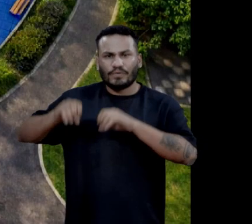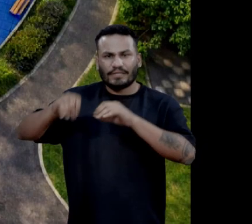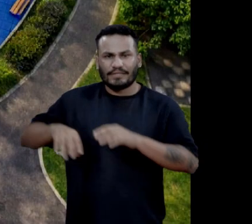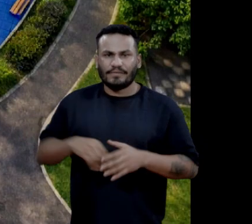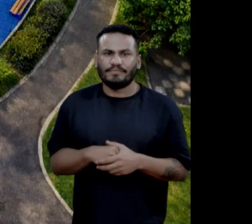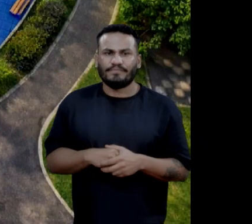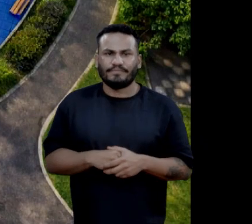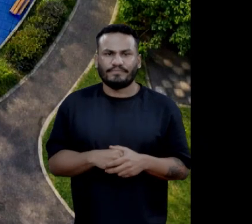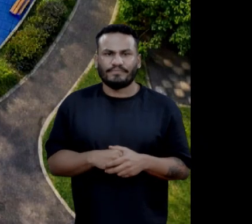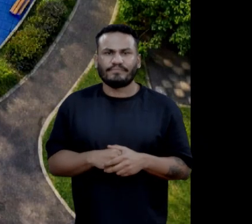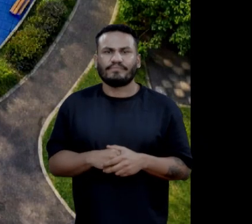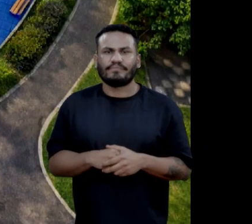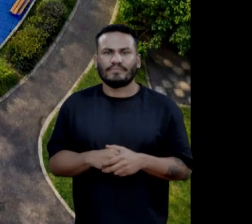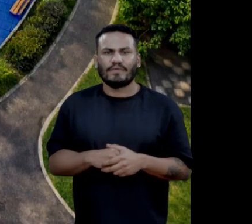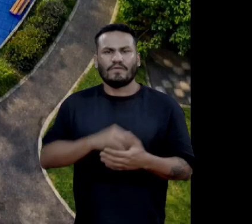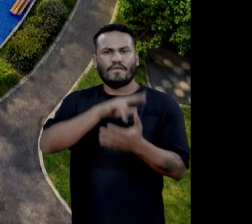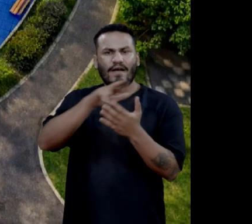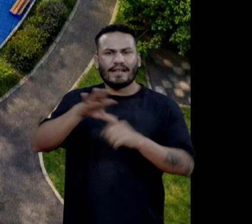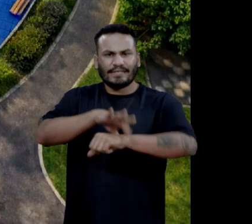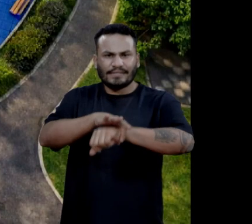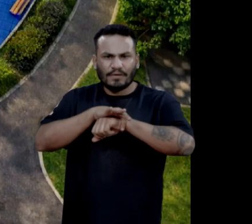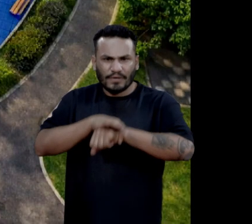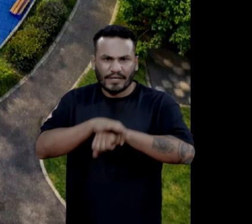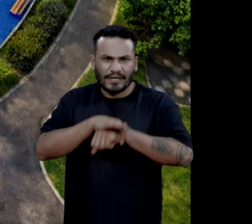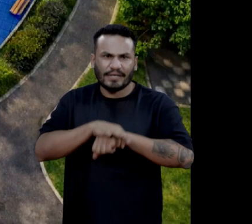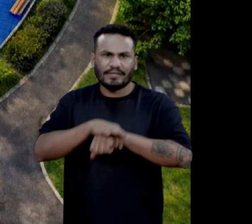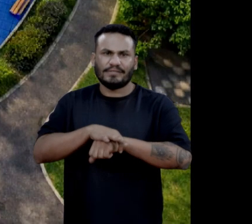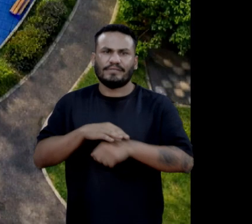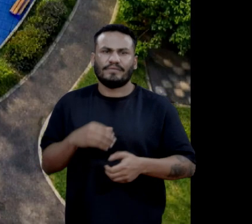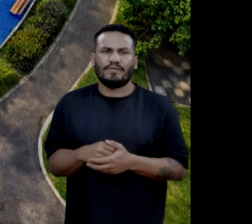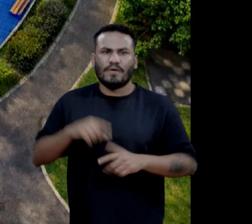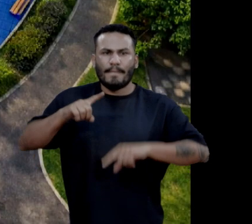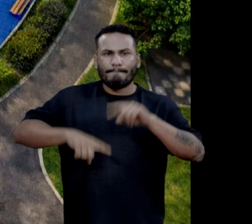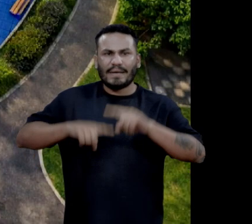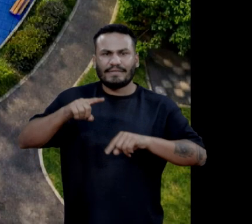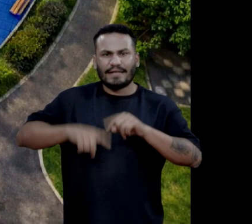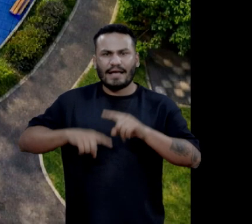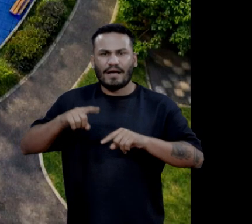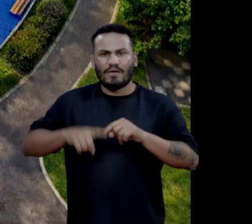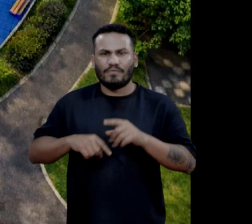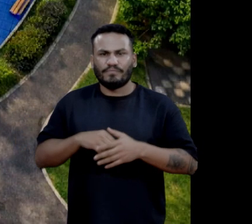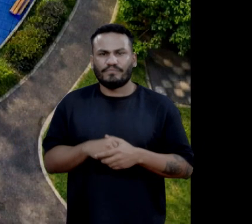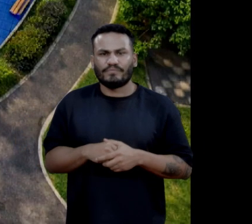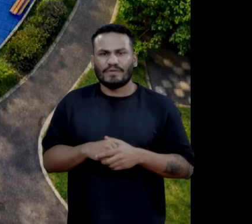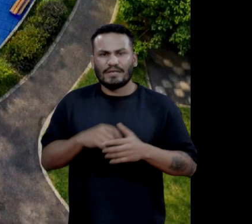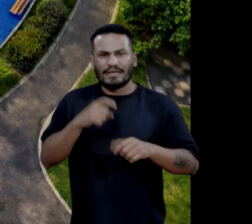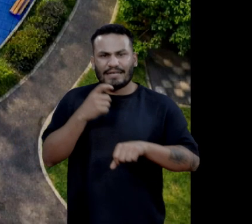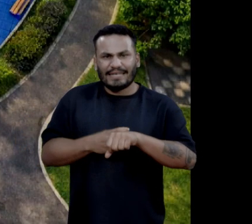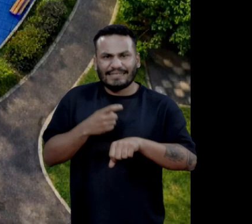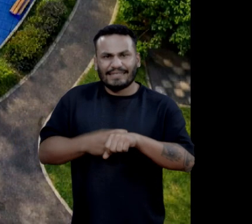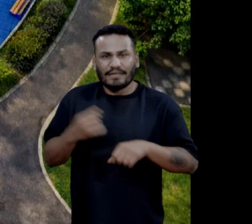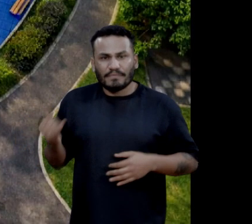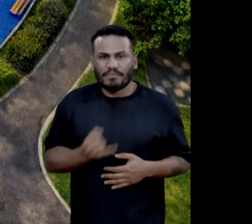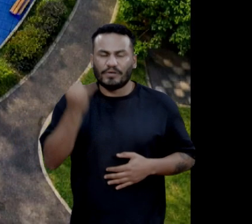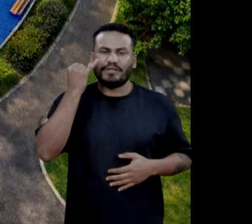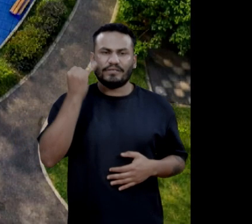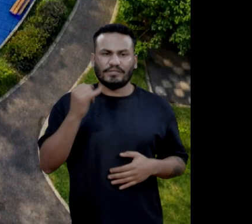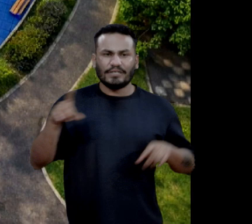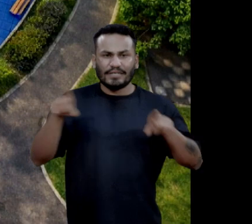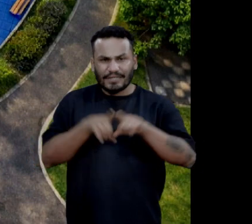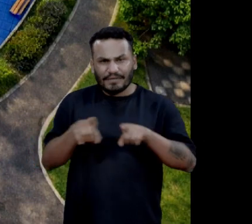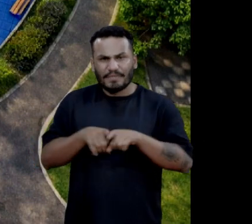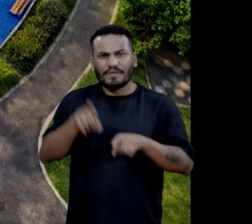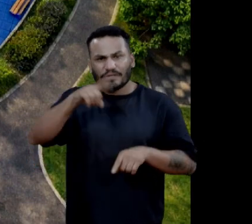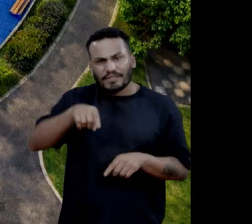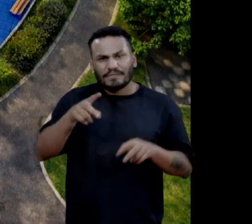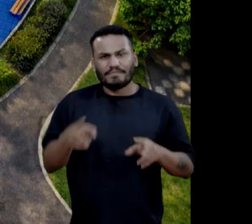educacionais, com muita segurança, né, um material com uma resistência importante. E também